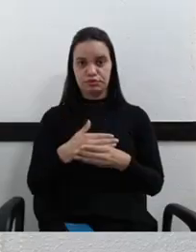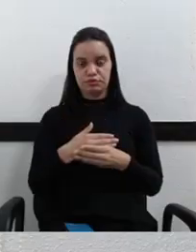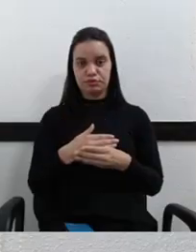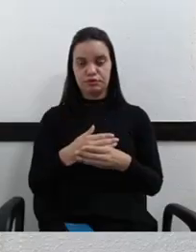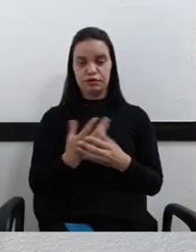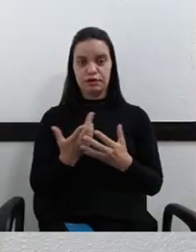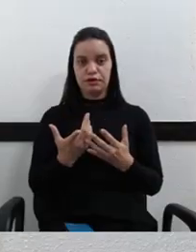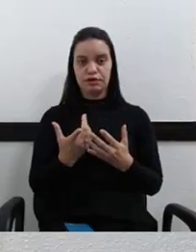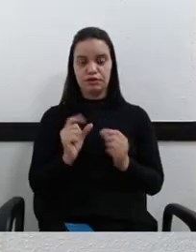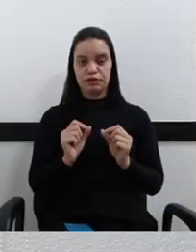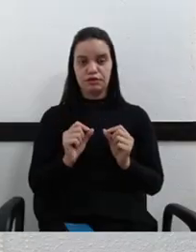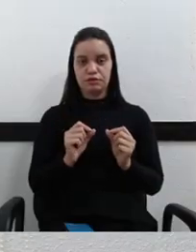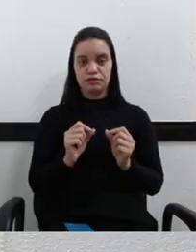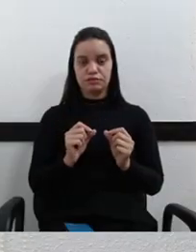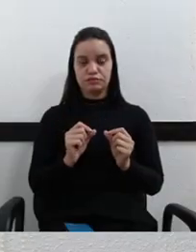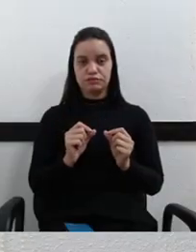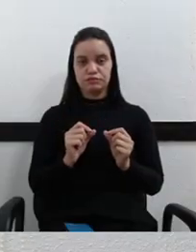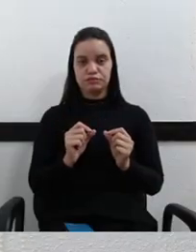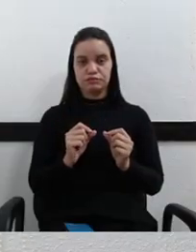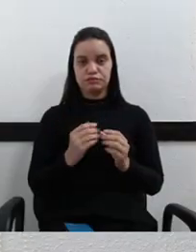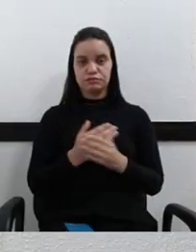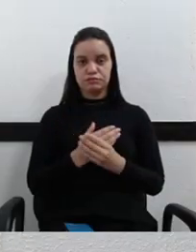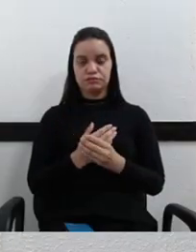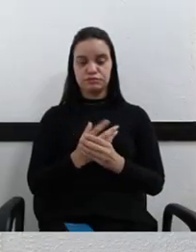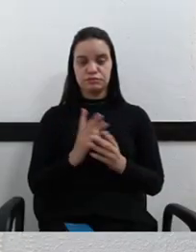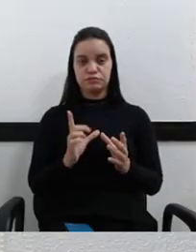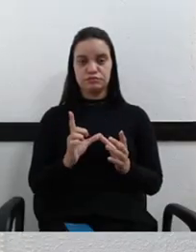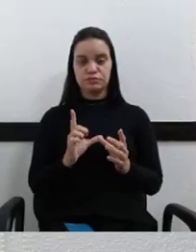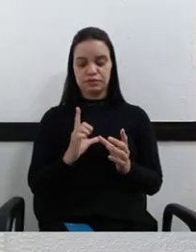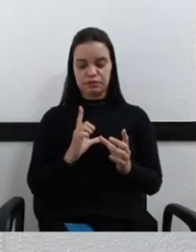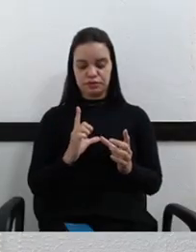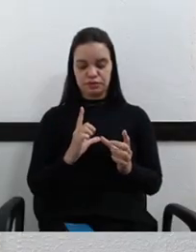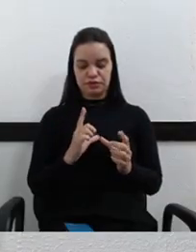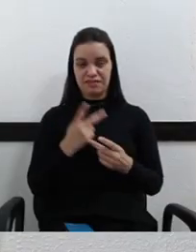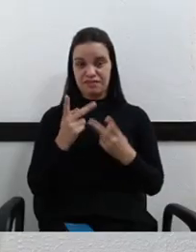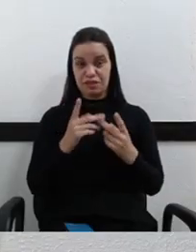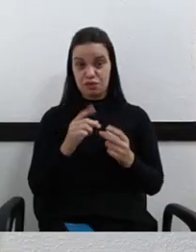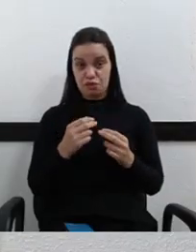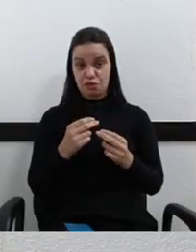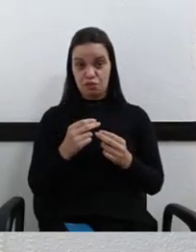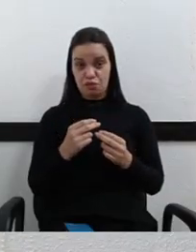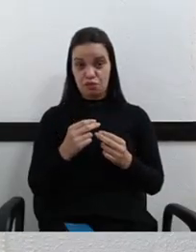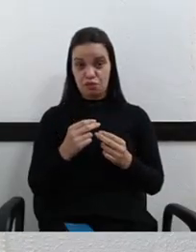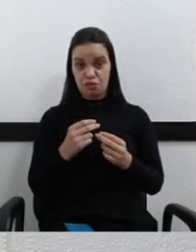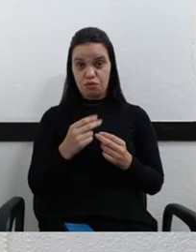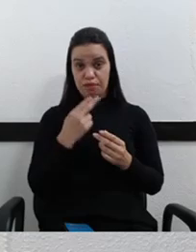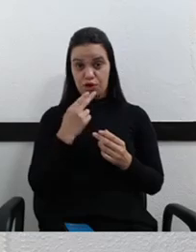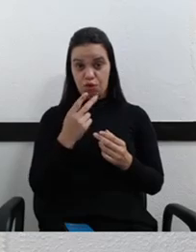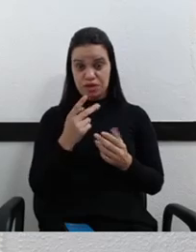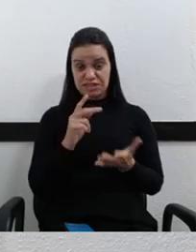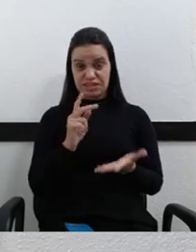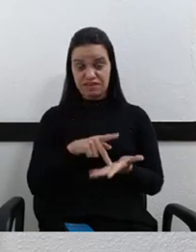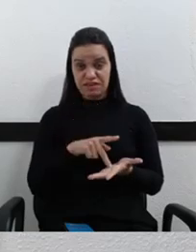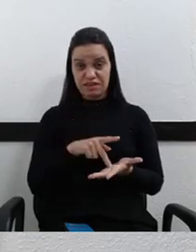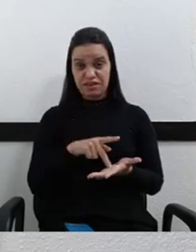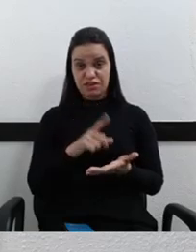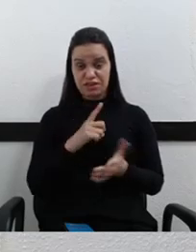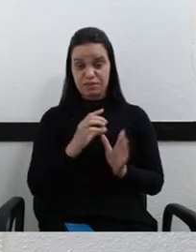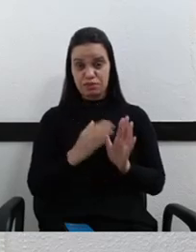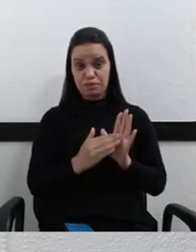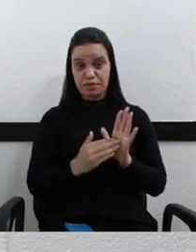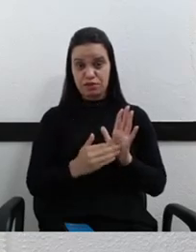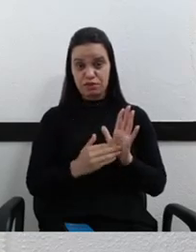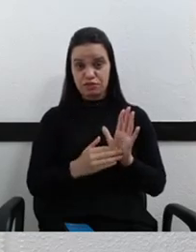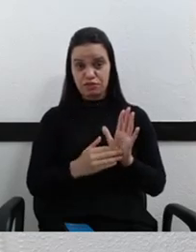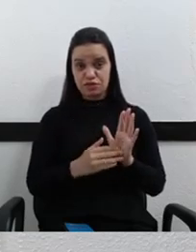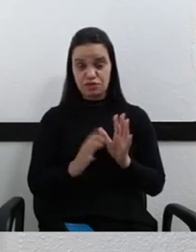O conselheiro, acho que foi, não sei se foi o Leonardo ou o Camarão, falou uma coisa que é verdadeira. Nós temos uma metodologia de